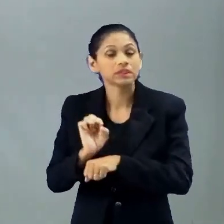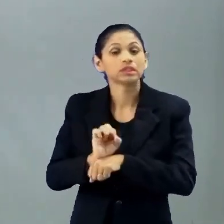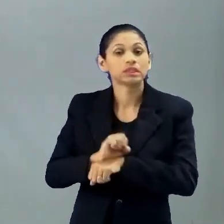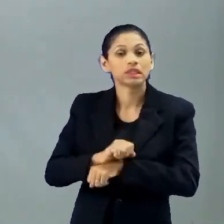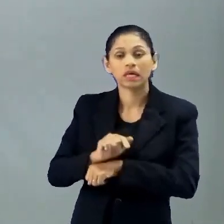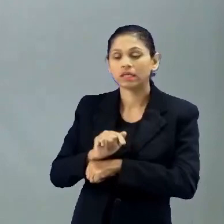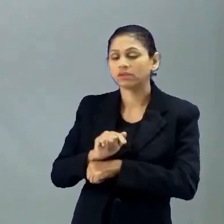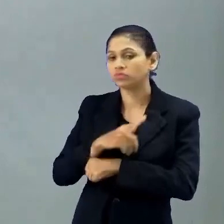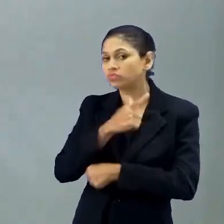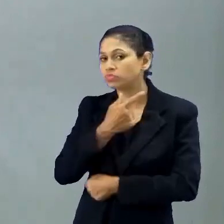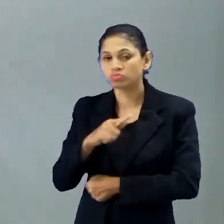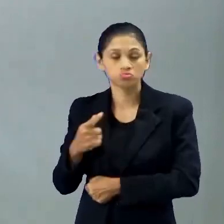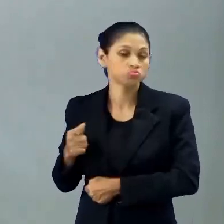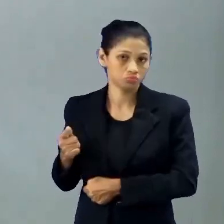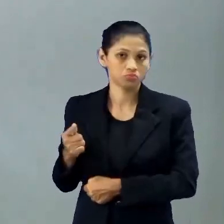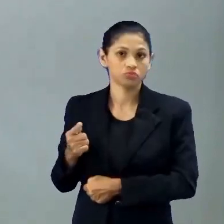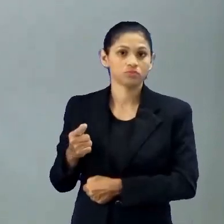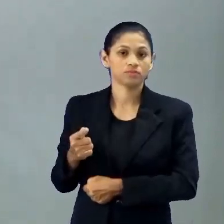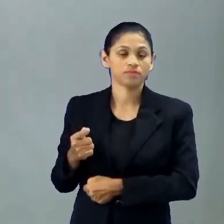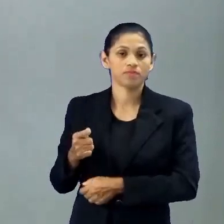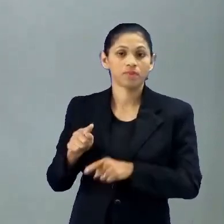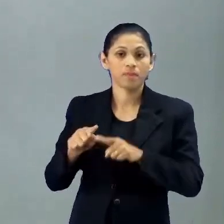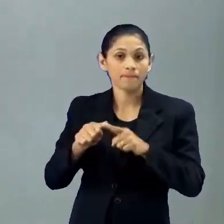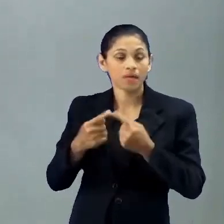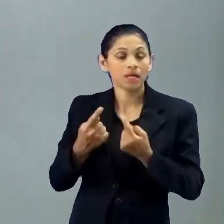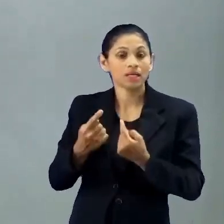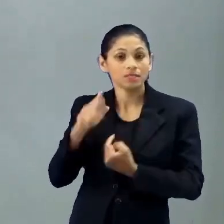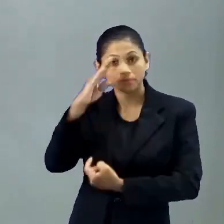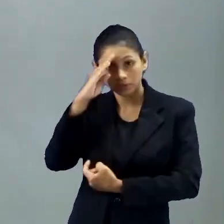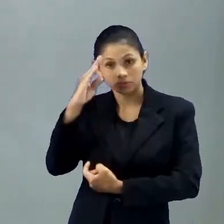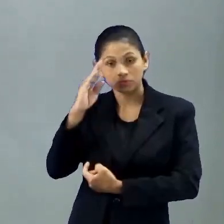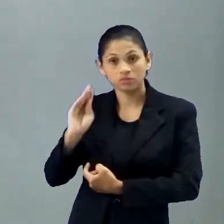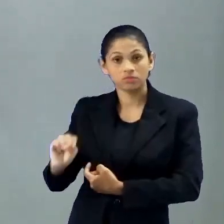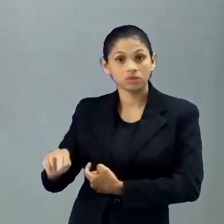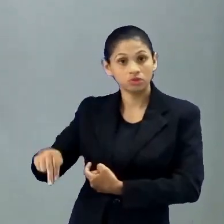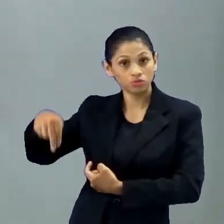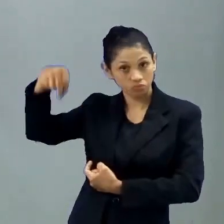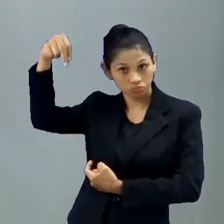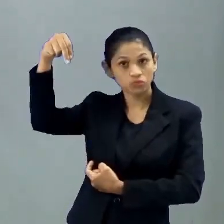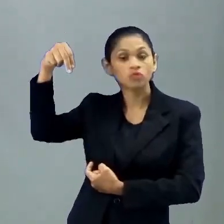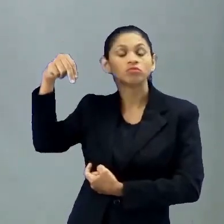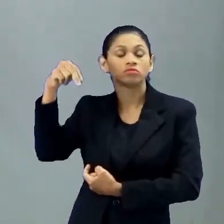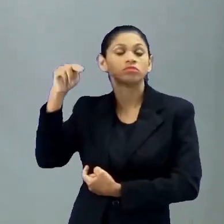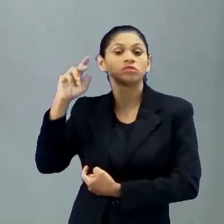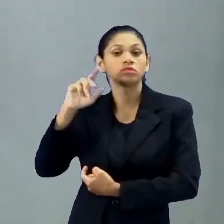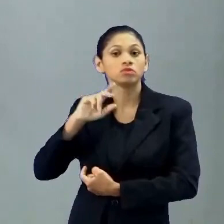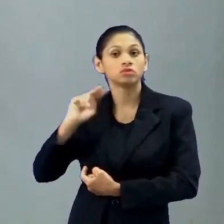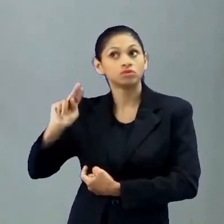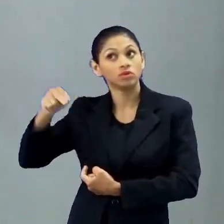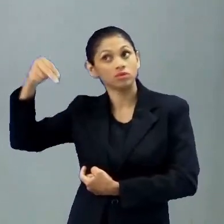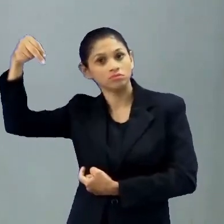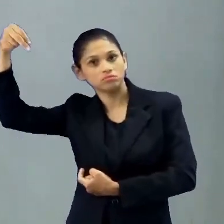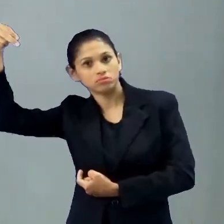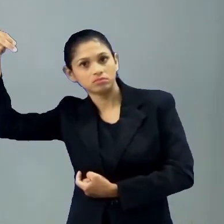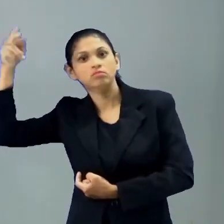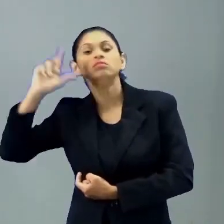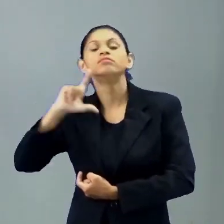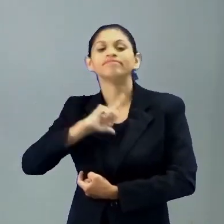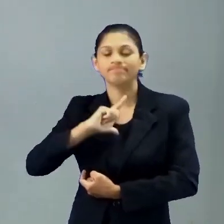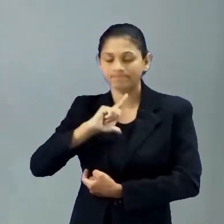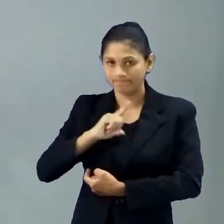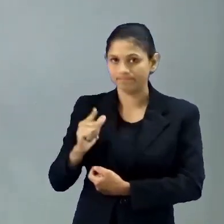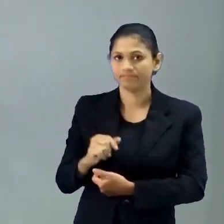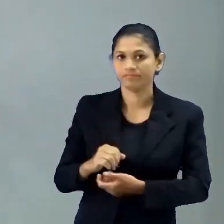social muito forte, principalmente na região nordeste do nosso país. Independente da época, independente